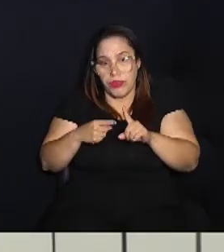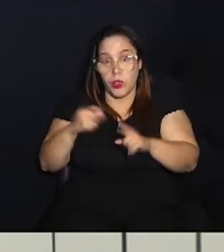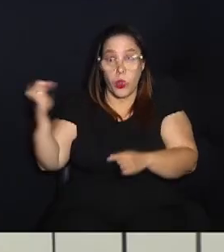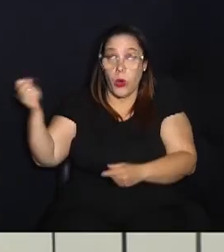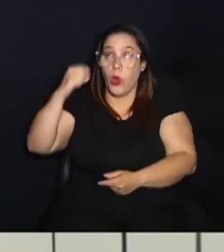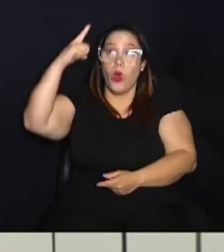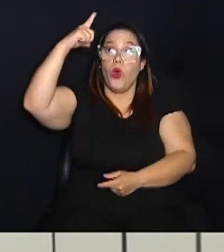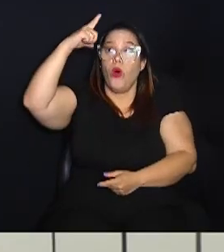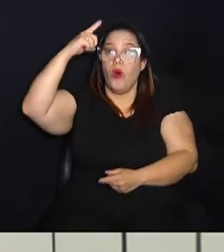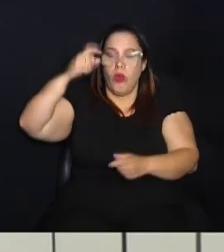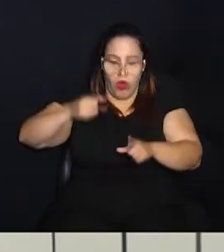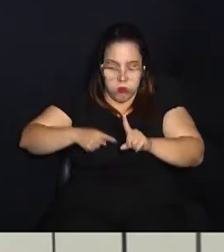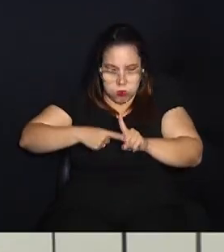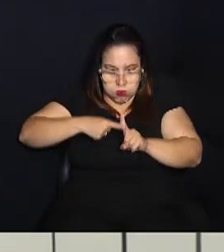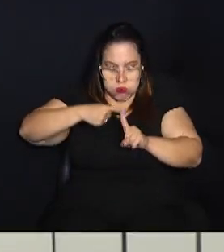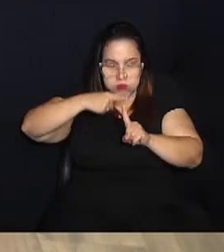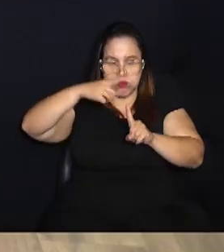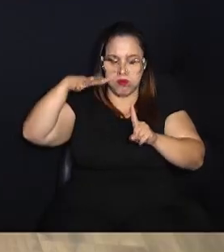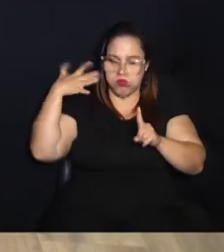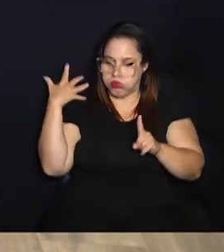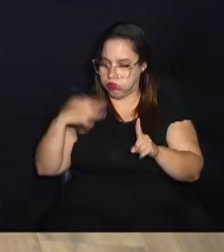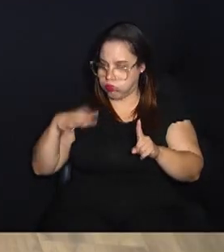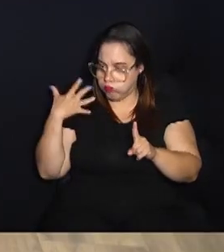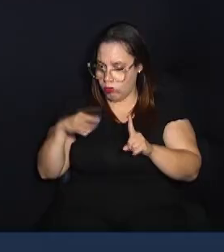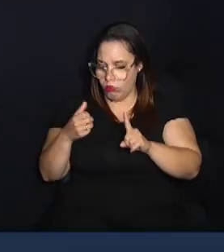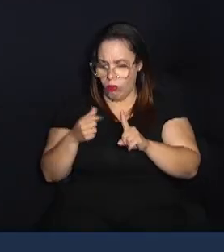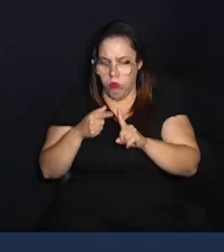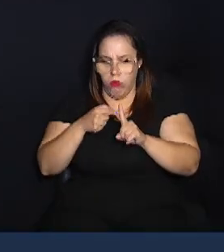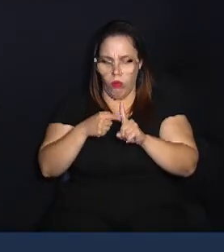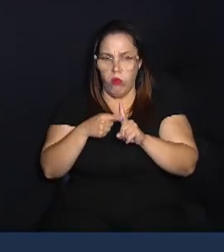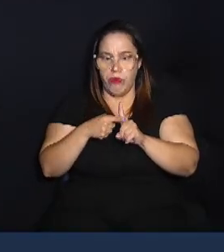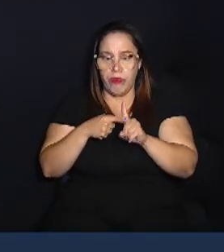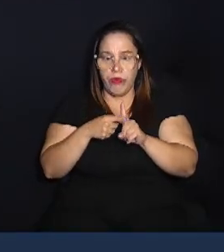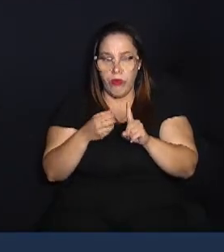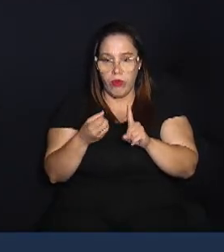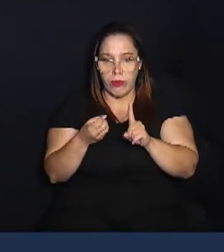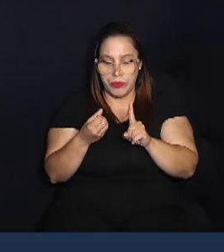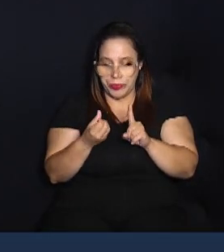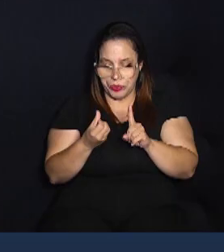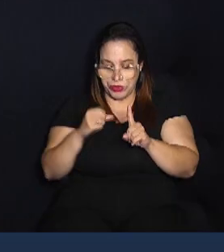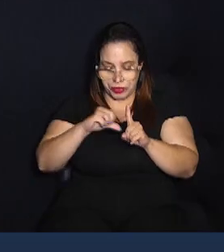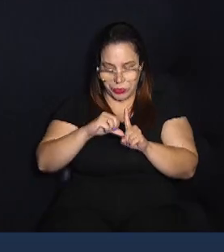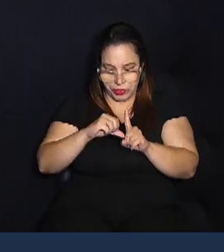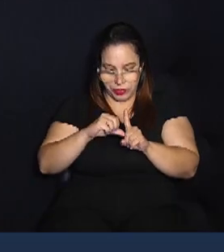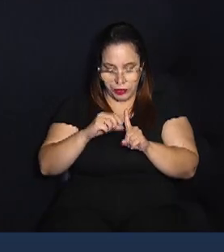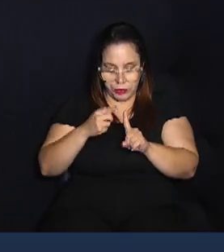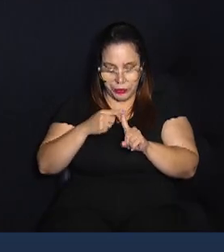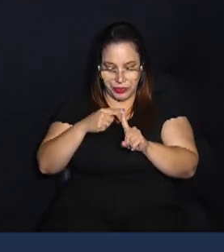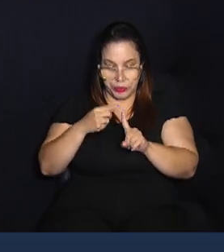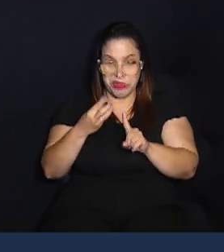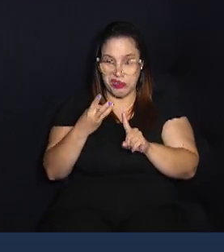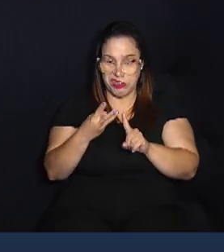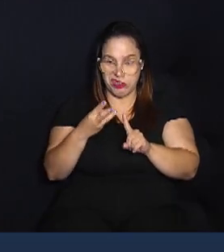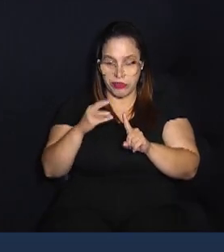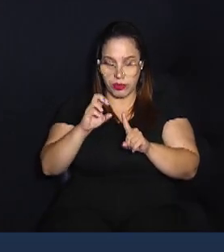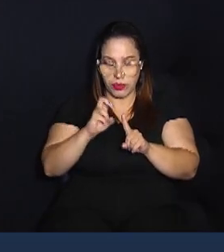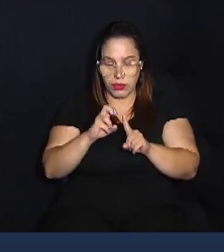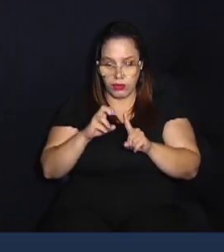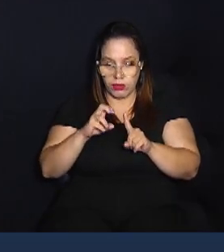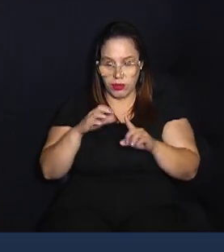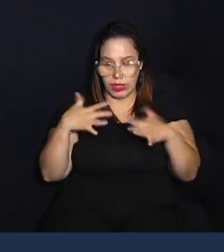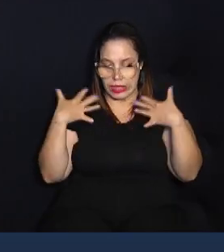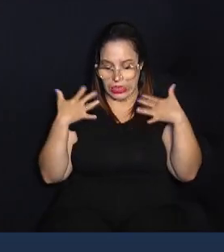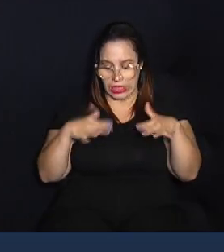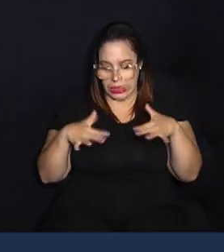sol com altas temperaturas. A mínima deve ficar entre 19 graus e a máxima